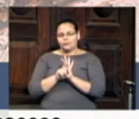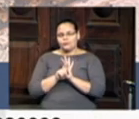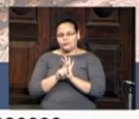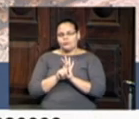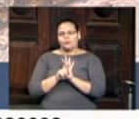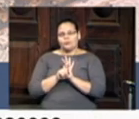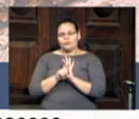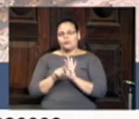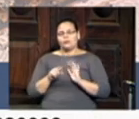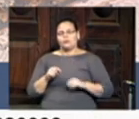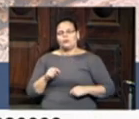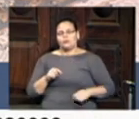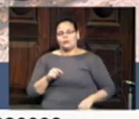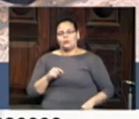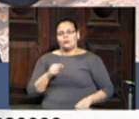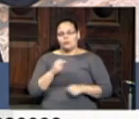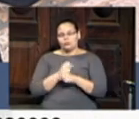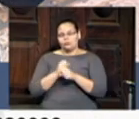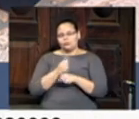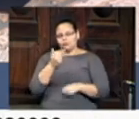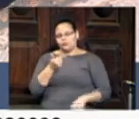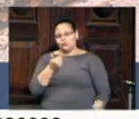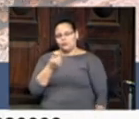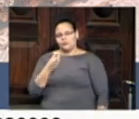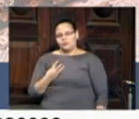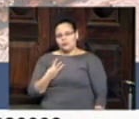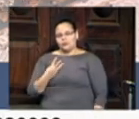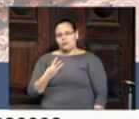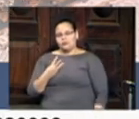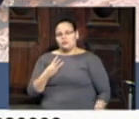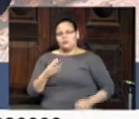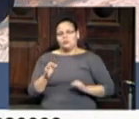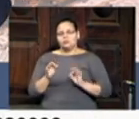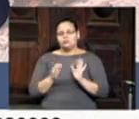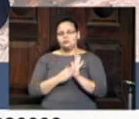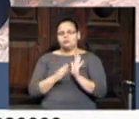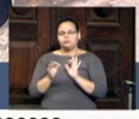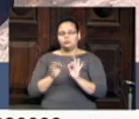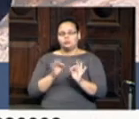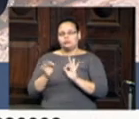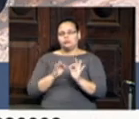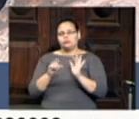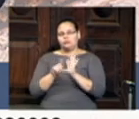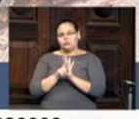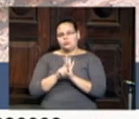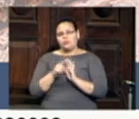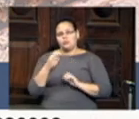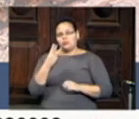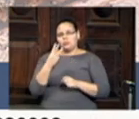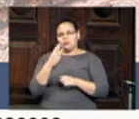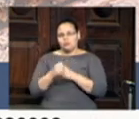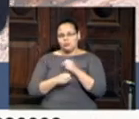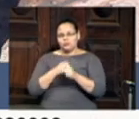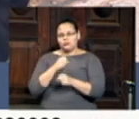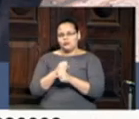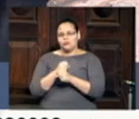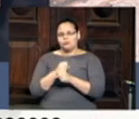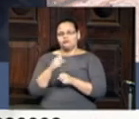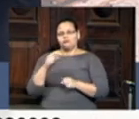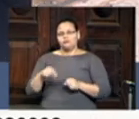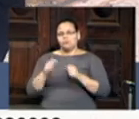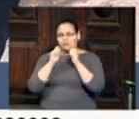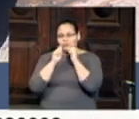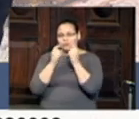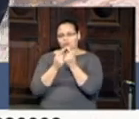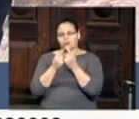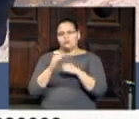2272-A de 2013, projeto que matura na casa há 3 anos, de autoria